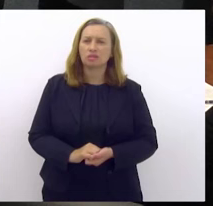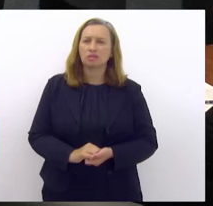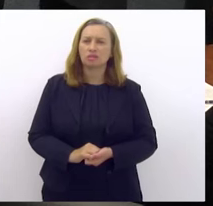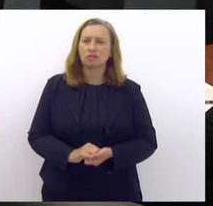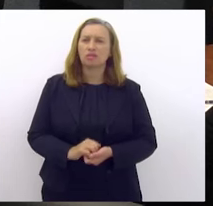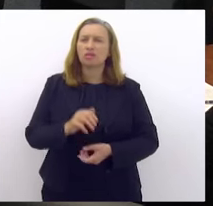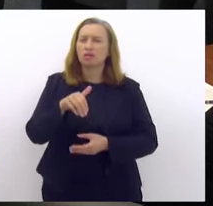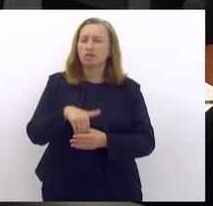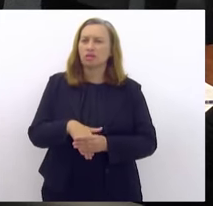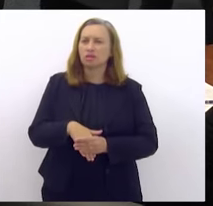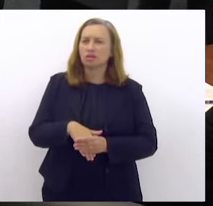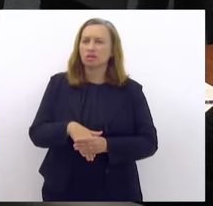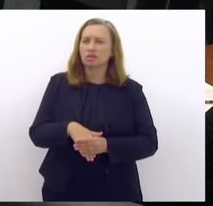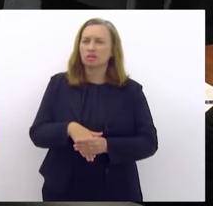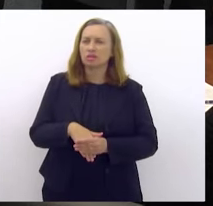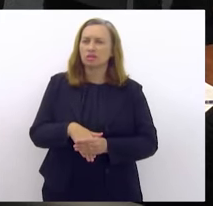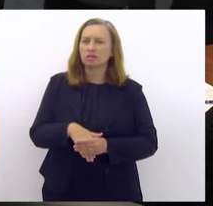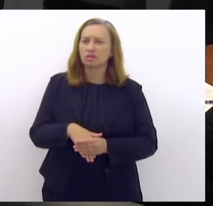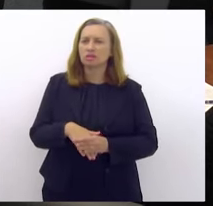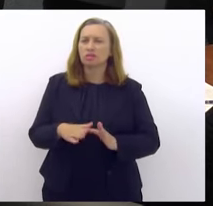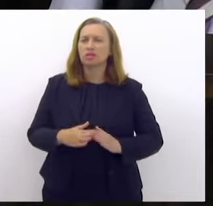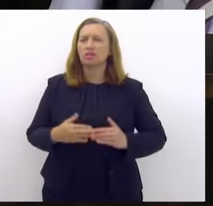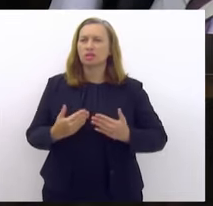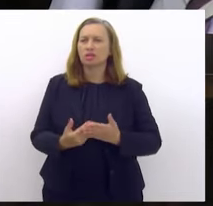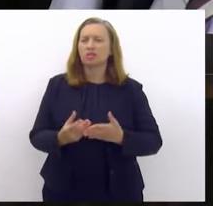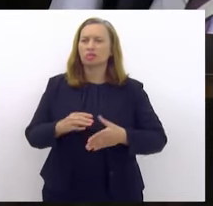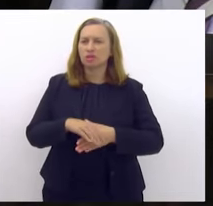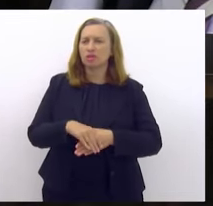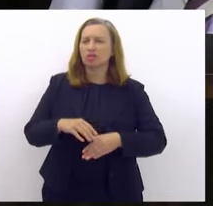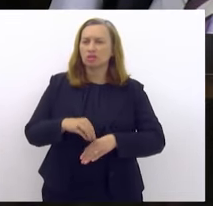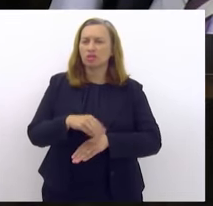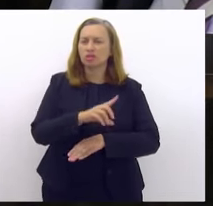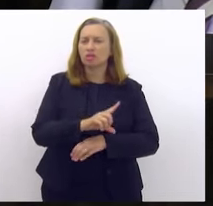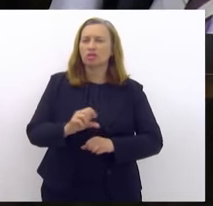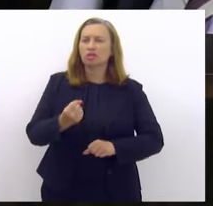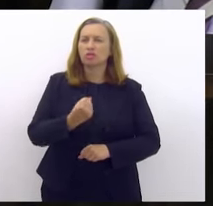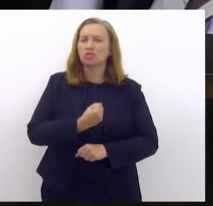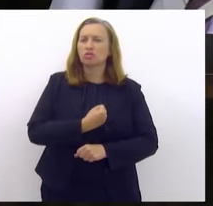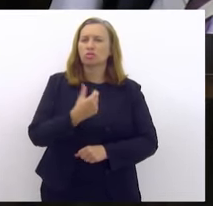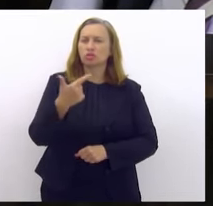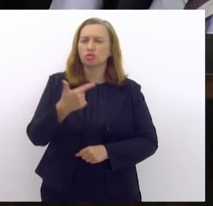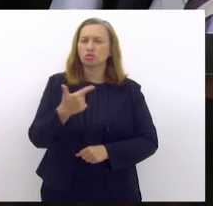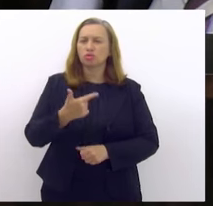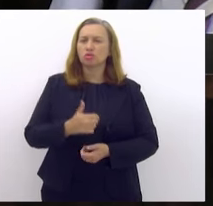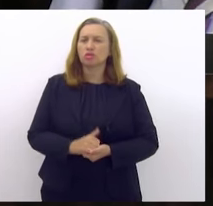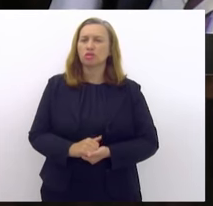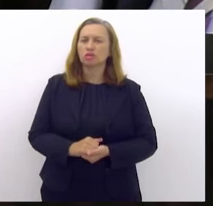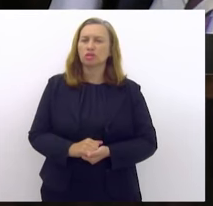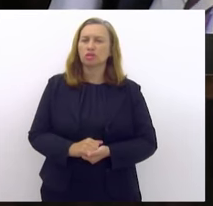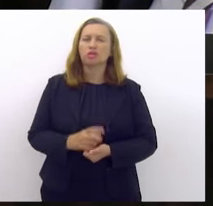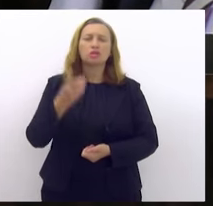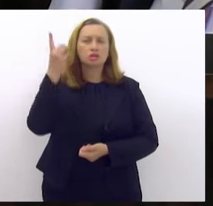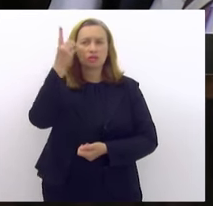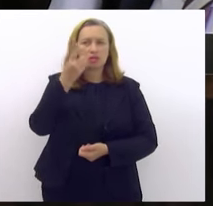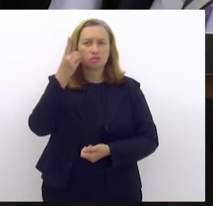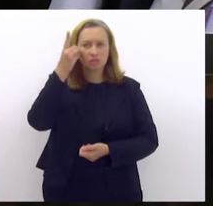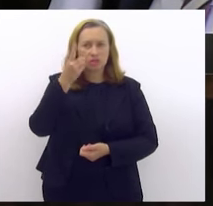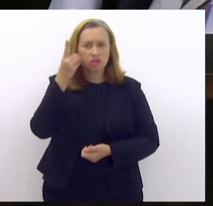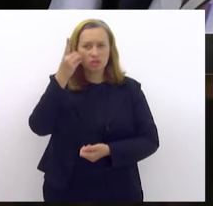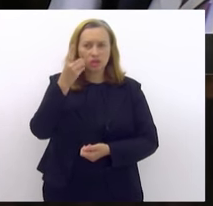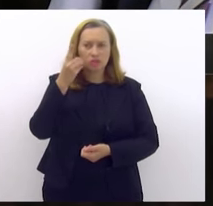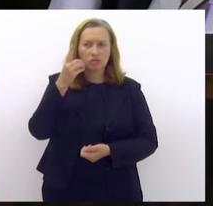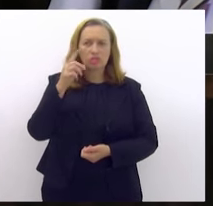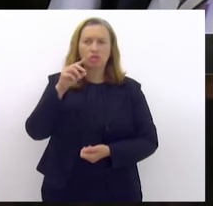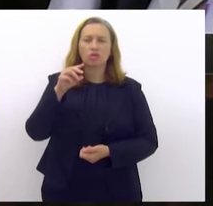Em votação, requerimento de destaque para a emenda número 2, de autoria do deputado